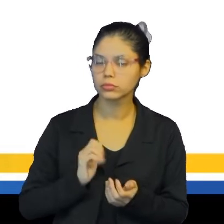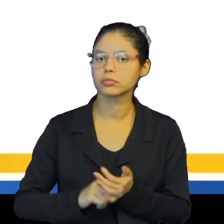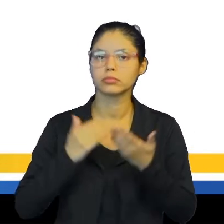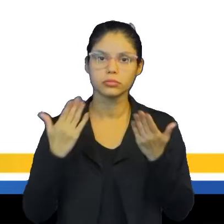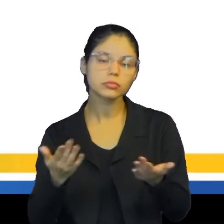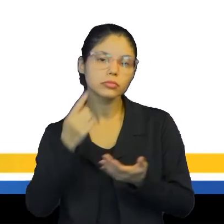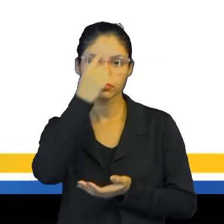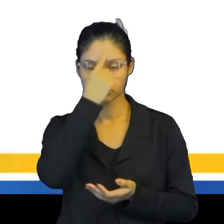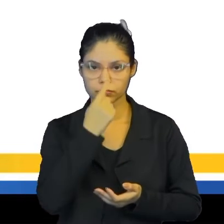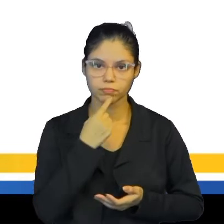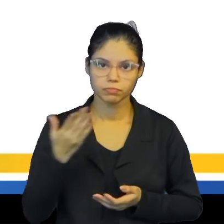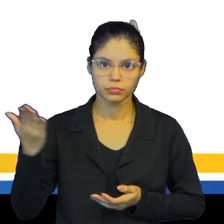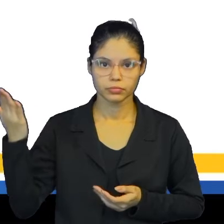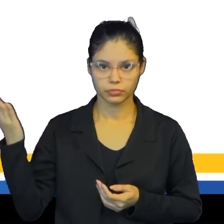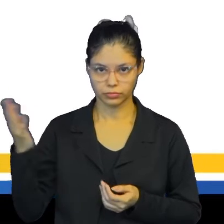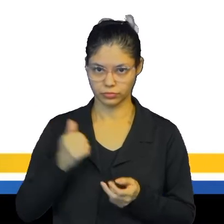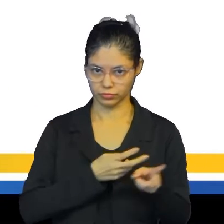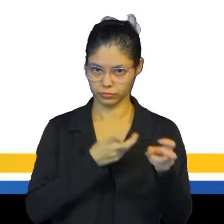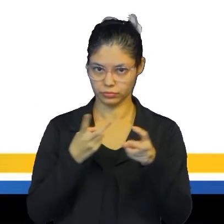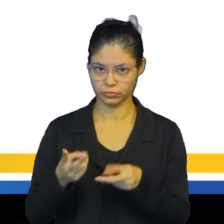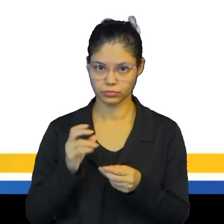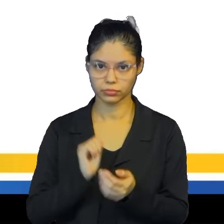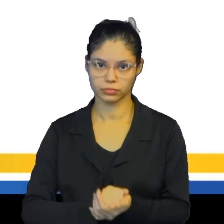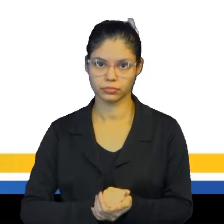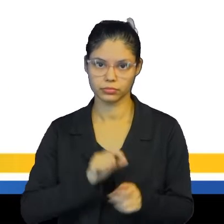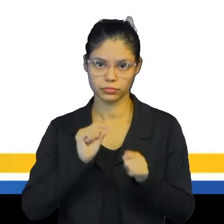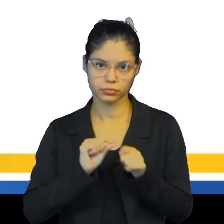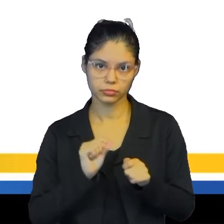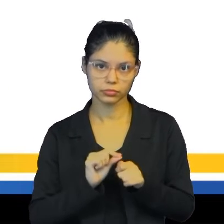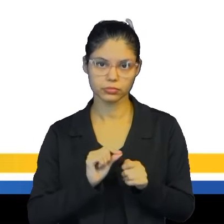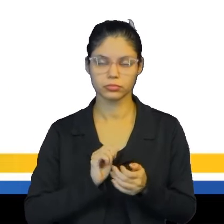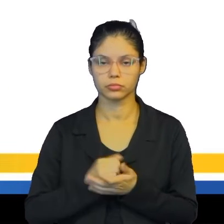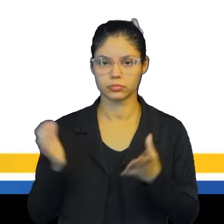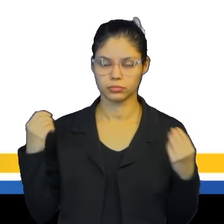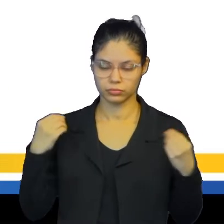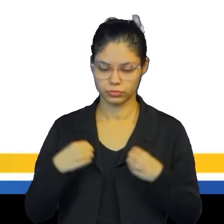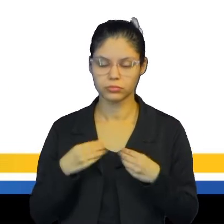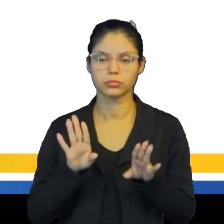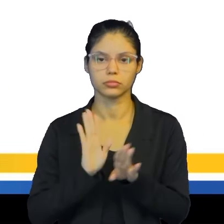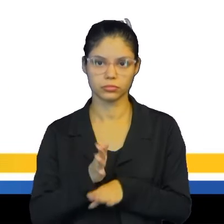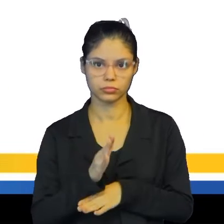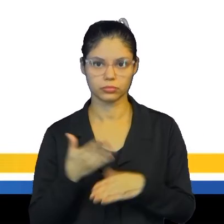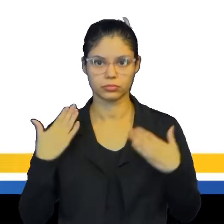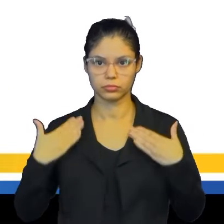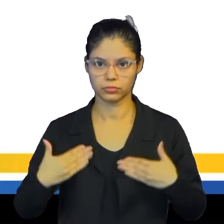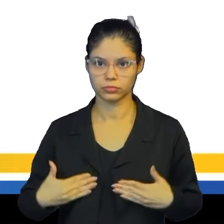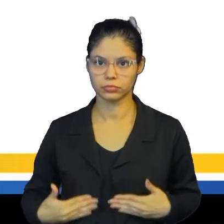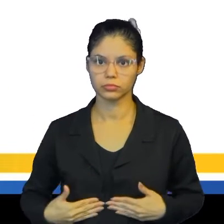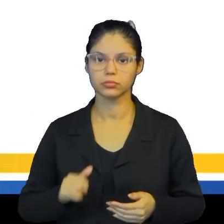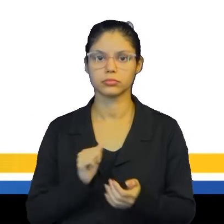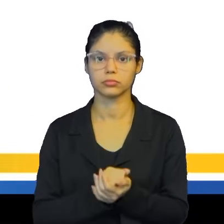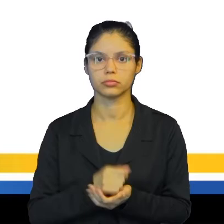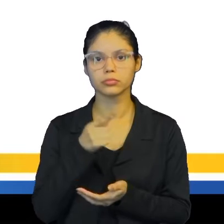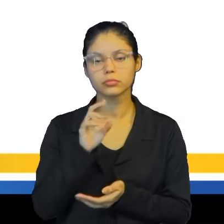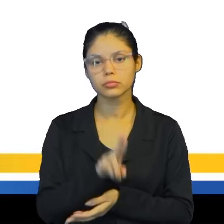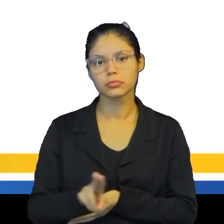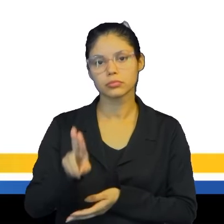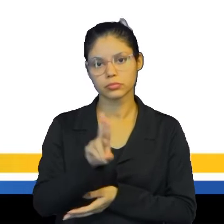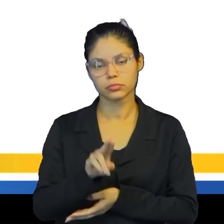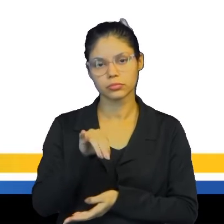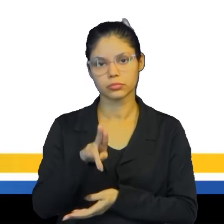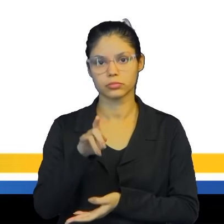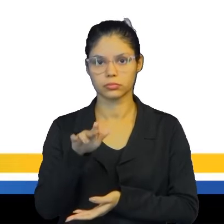Então, na imagem, a gente já pode observar o modelista aí criando a forma já no manequim. Nesse caso, ele está